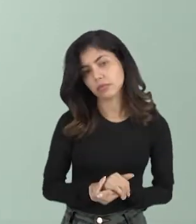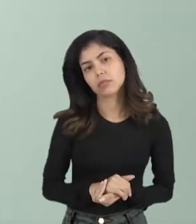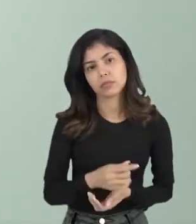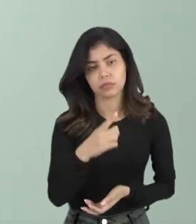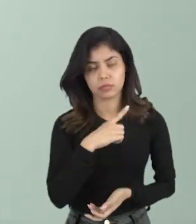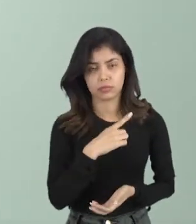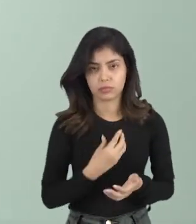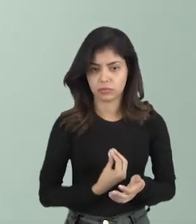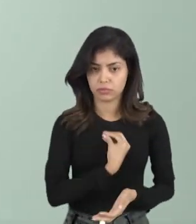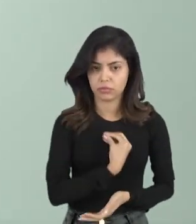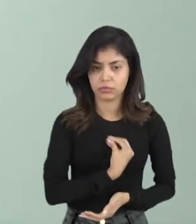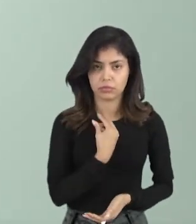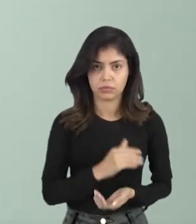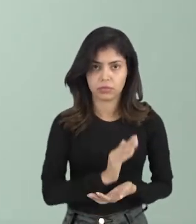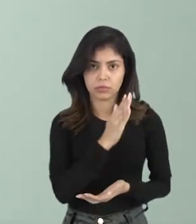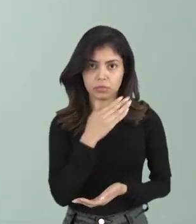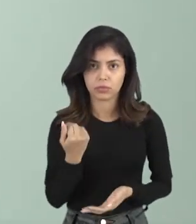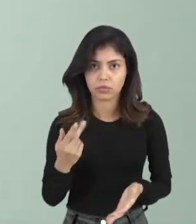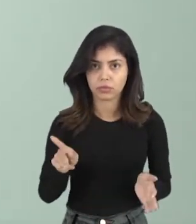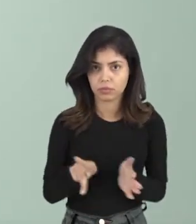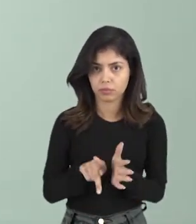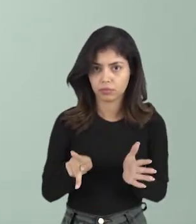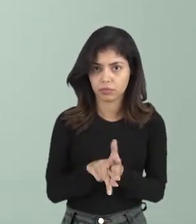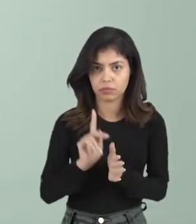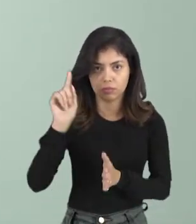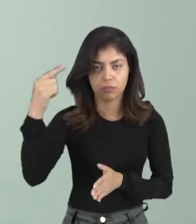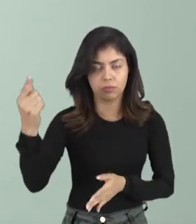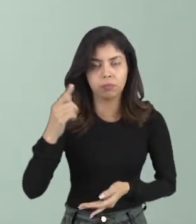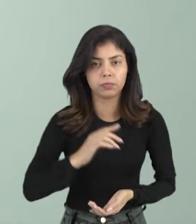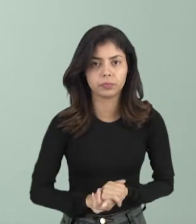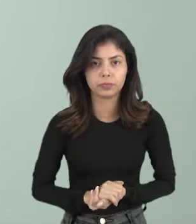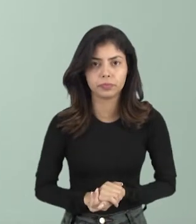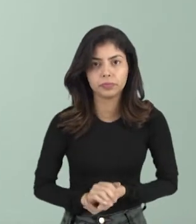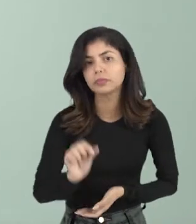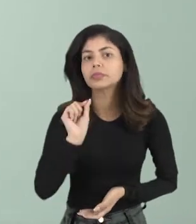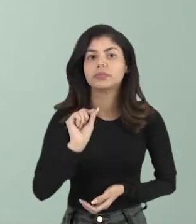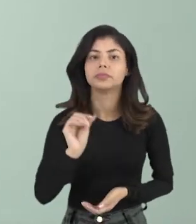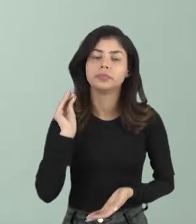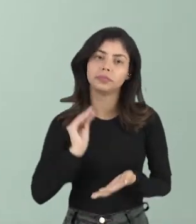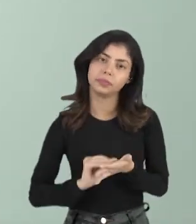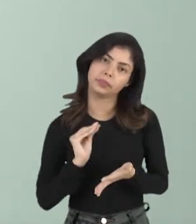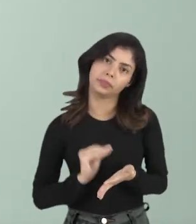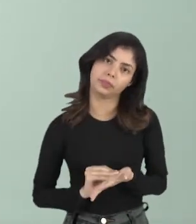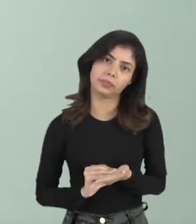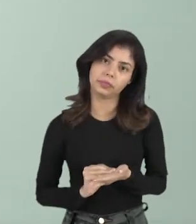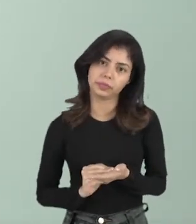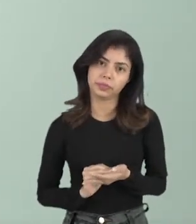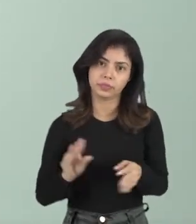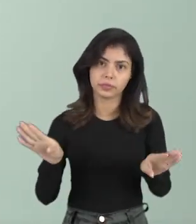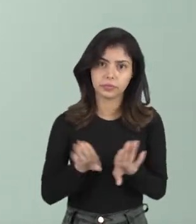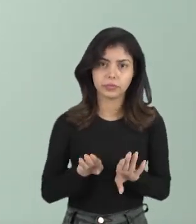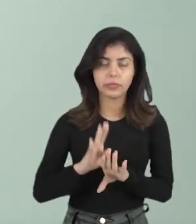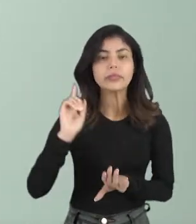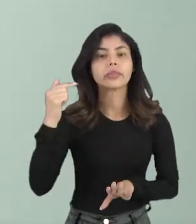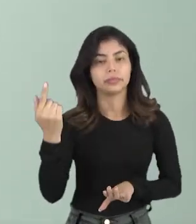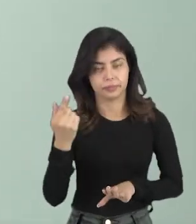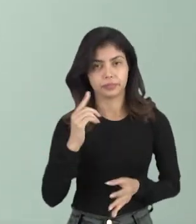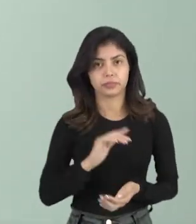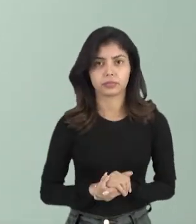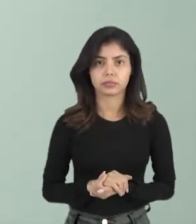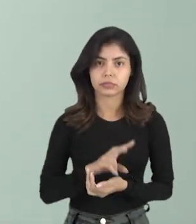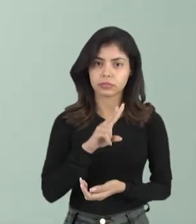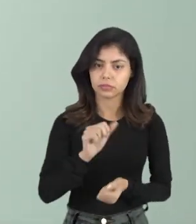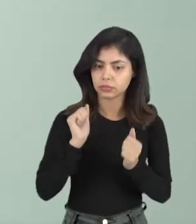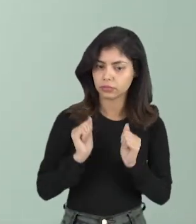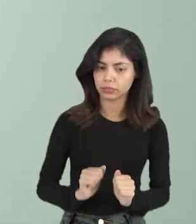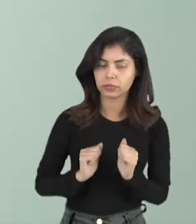teria vida e morte definida para acontecer naquele lugar. E o que é que a fotografia possibilita então? Que aquela obra de arte